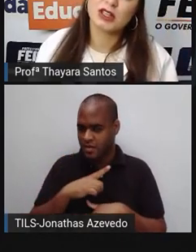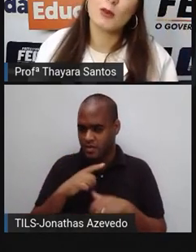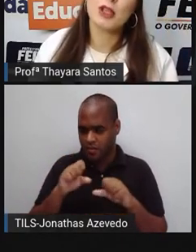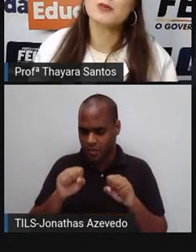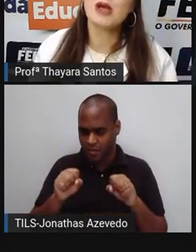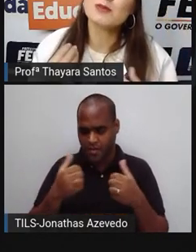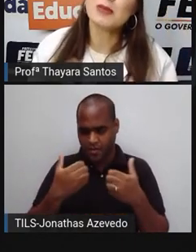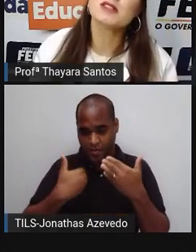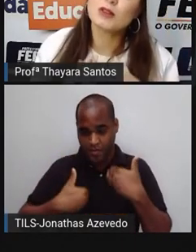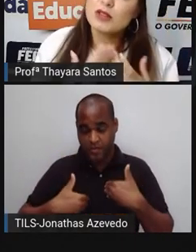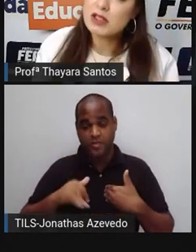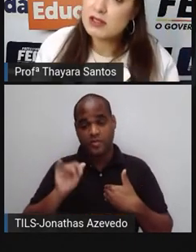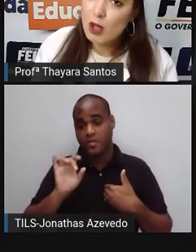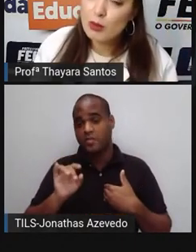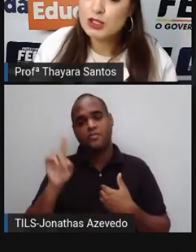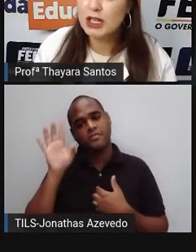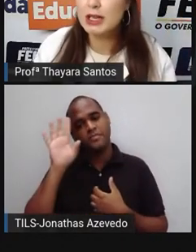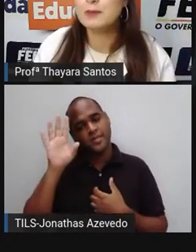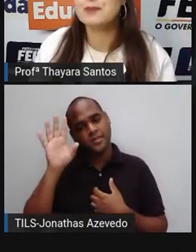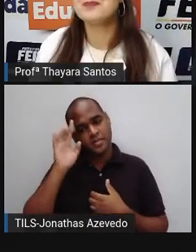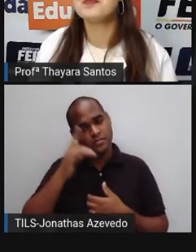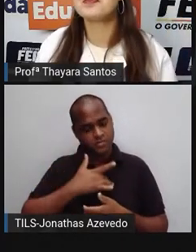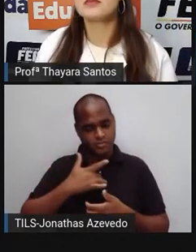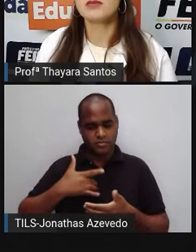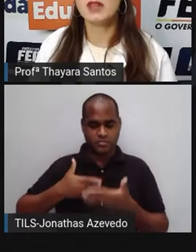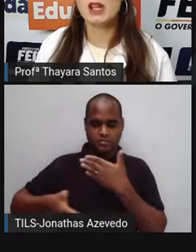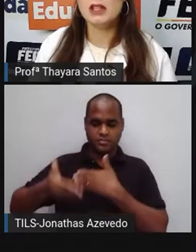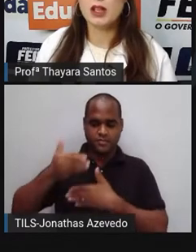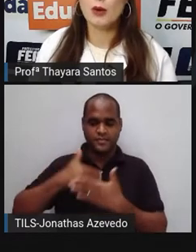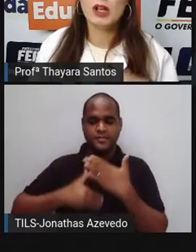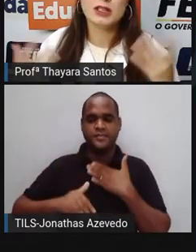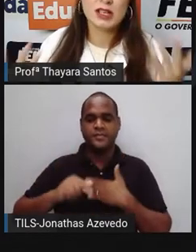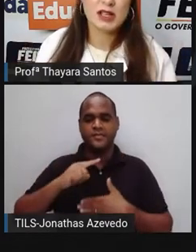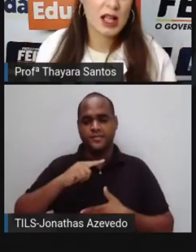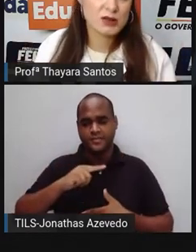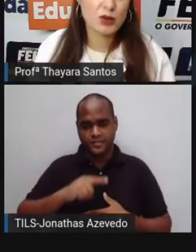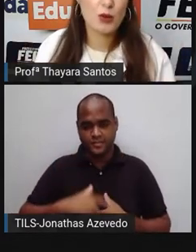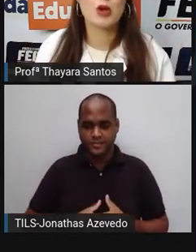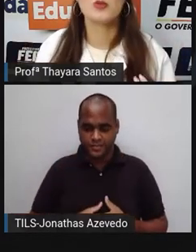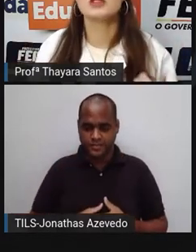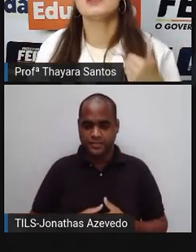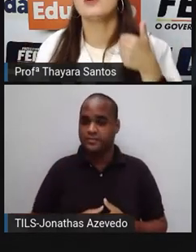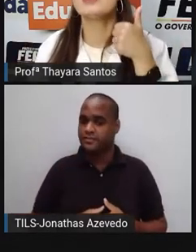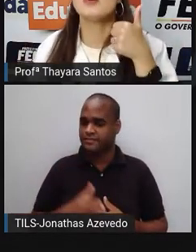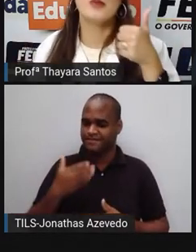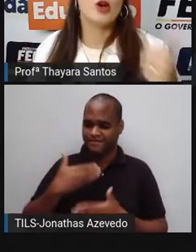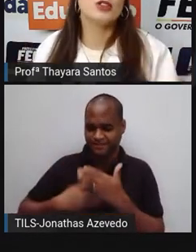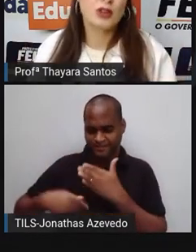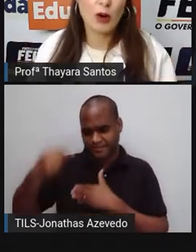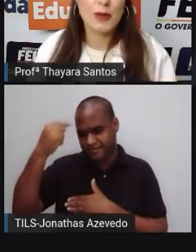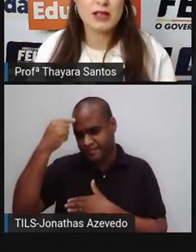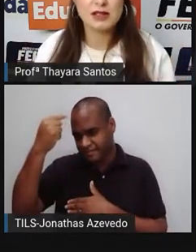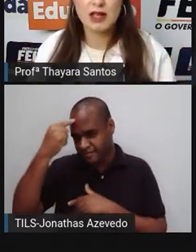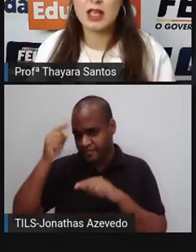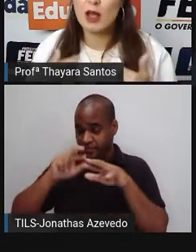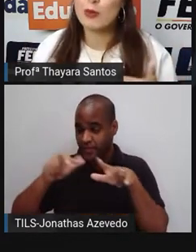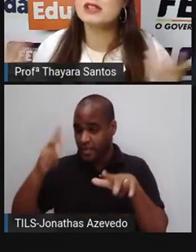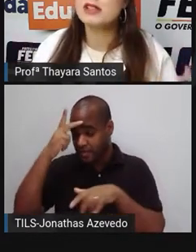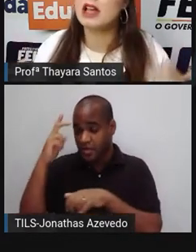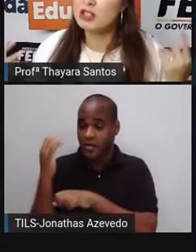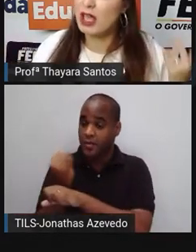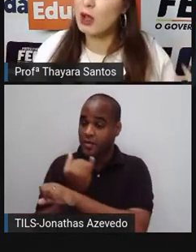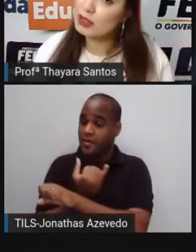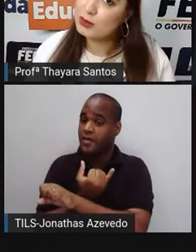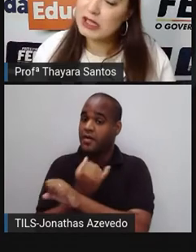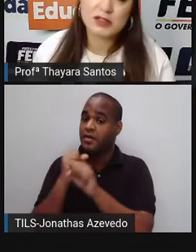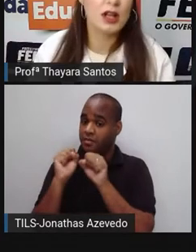estética diretamente mais pensando na saúde anime bom Então nesse caso do comer compulsivo a pessoa pode ficar obesa né